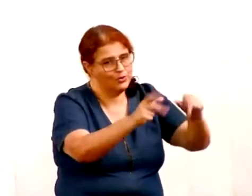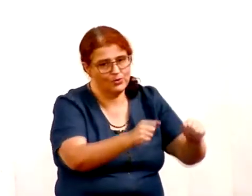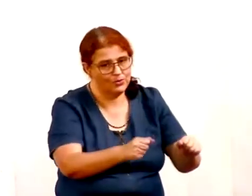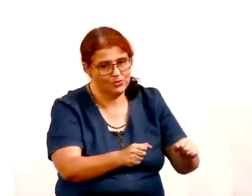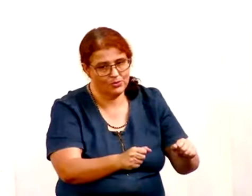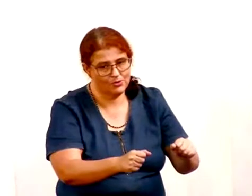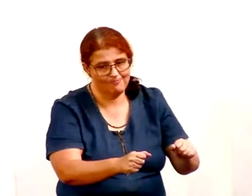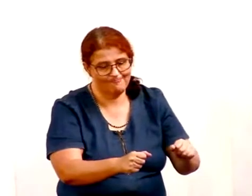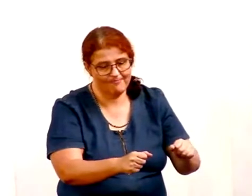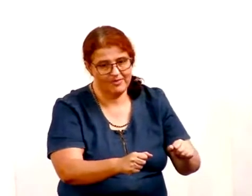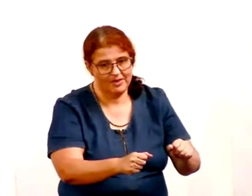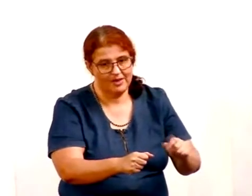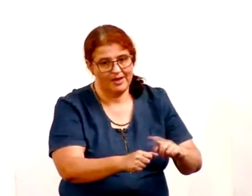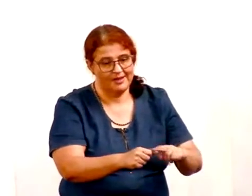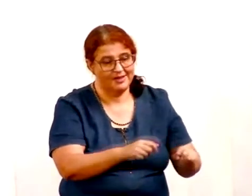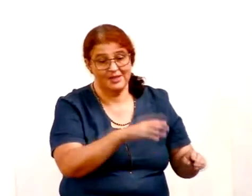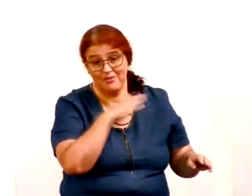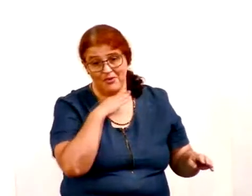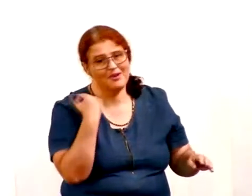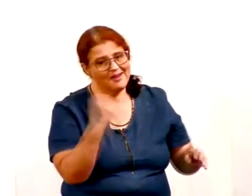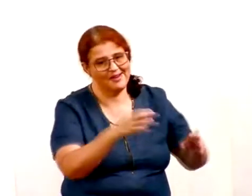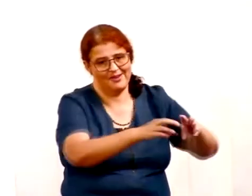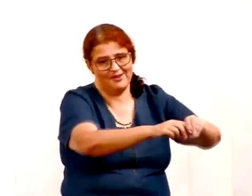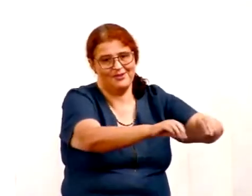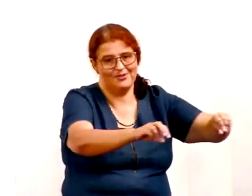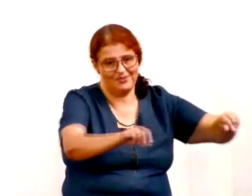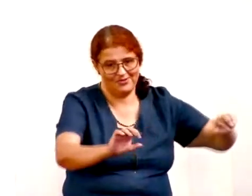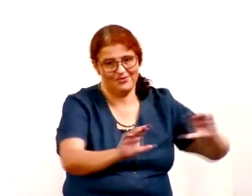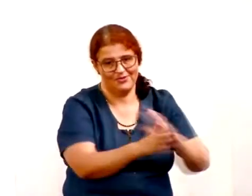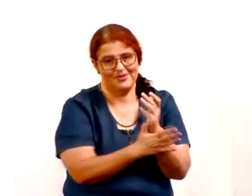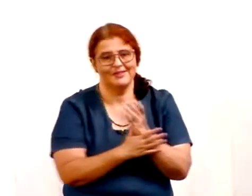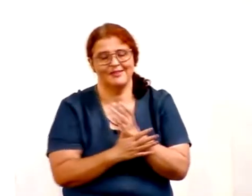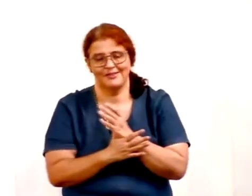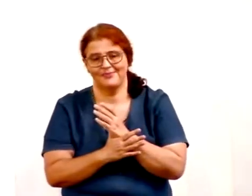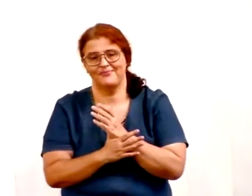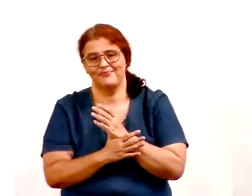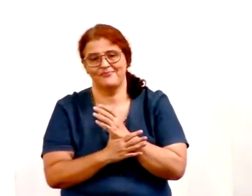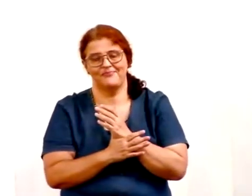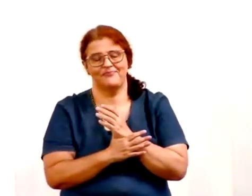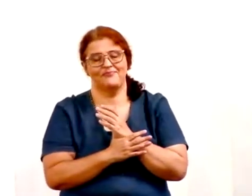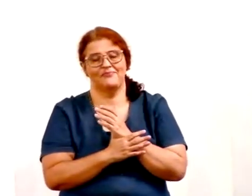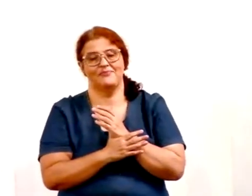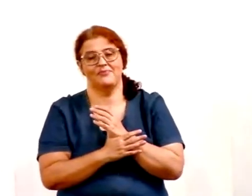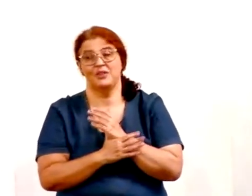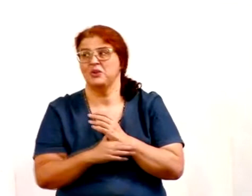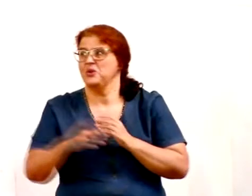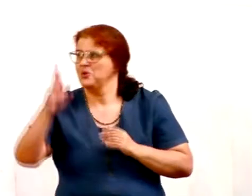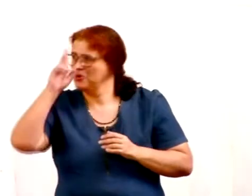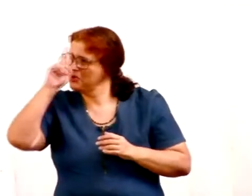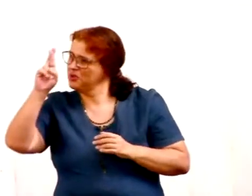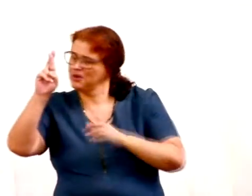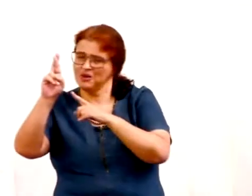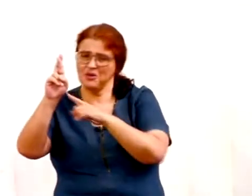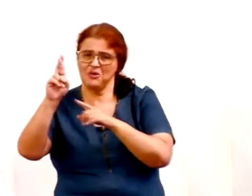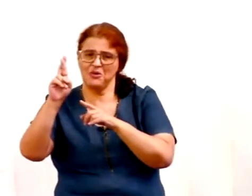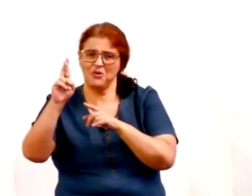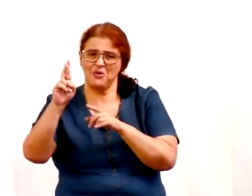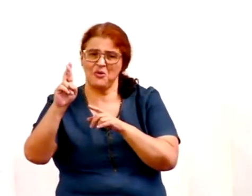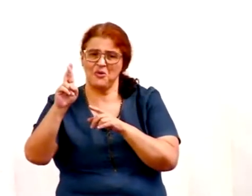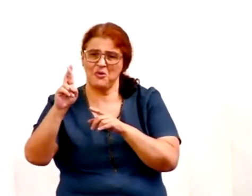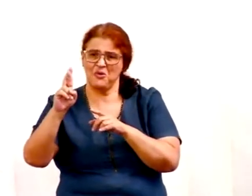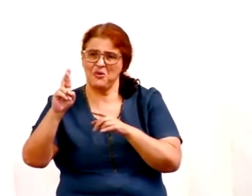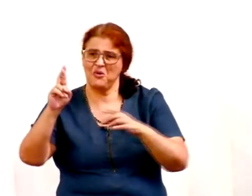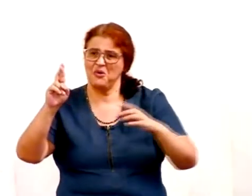no deserto. E o Senhor, em sua ira, foi provocado por causa de tantas